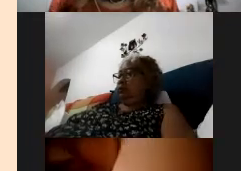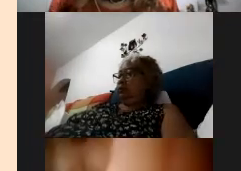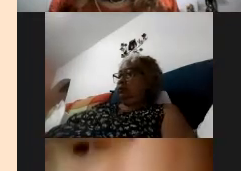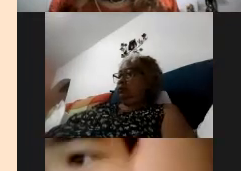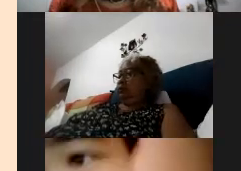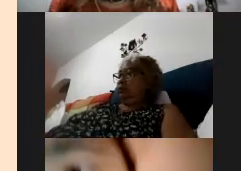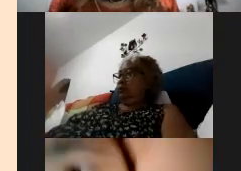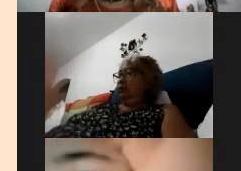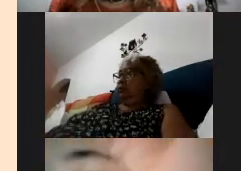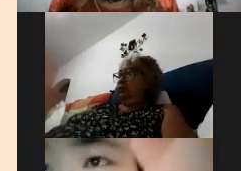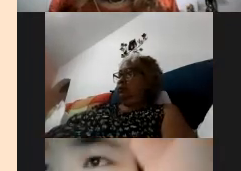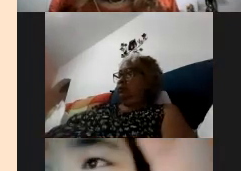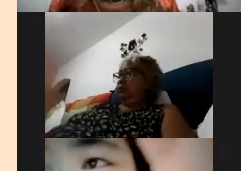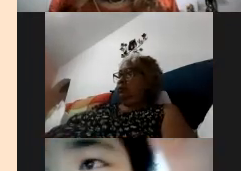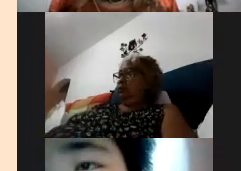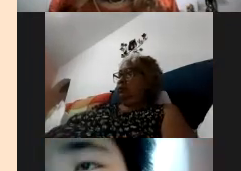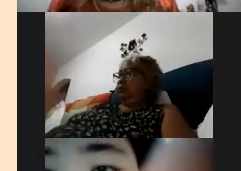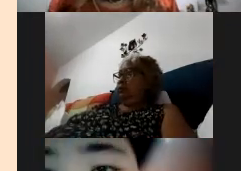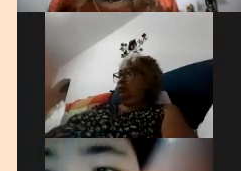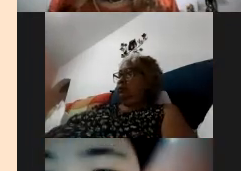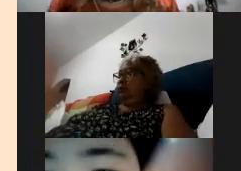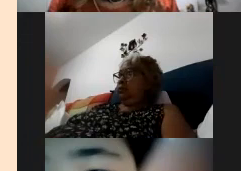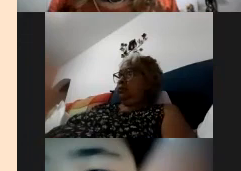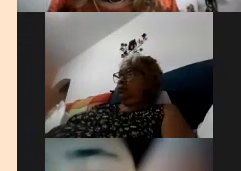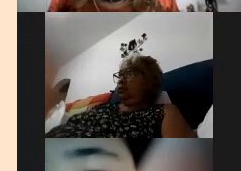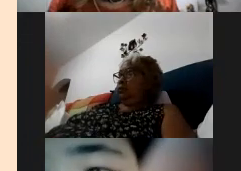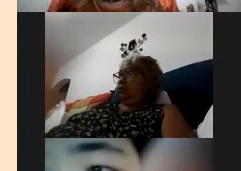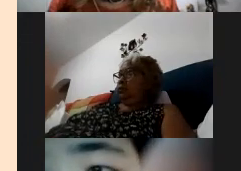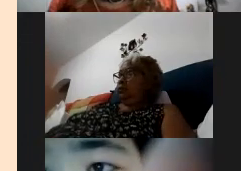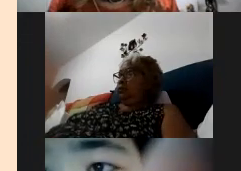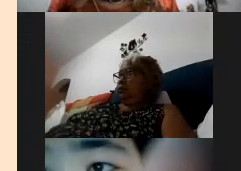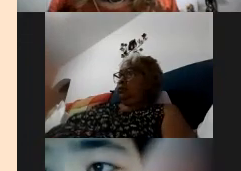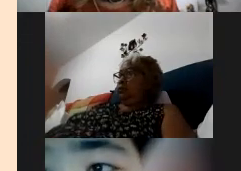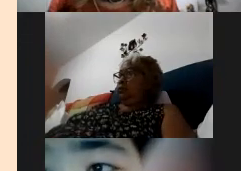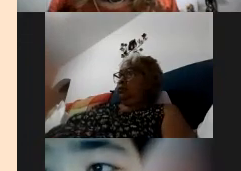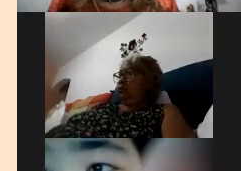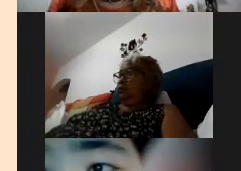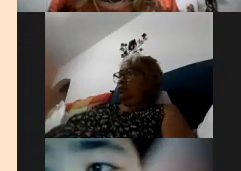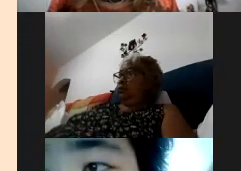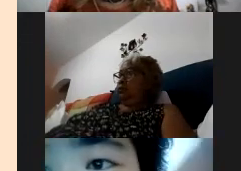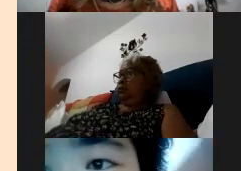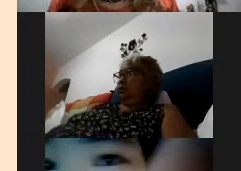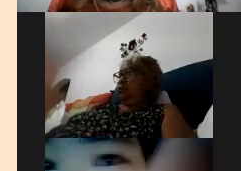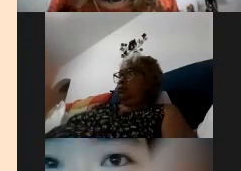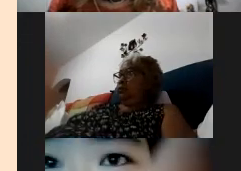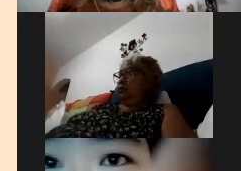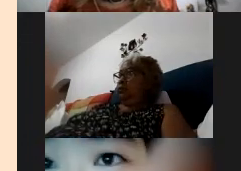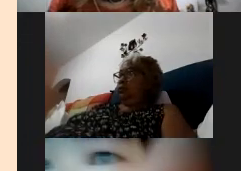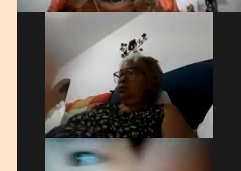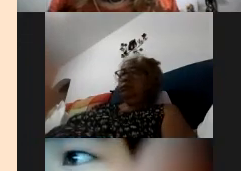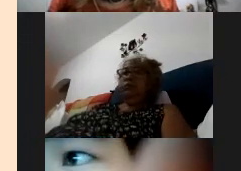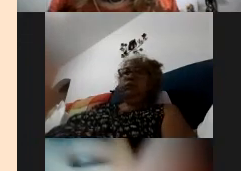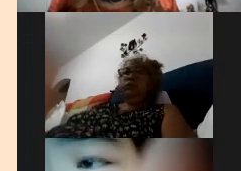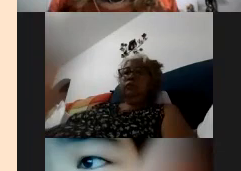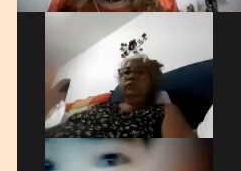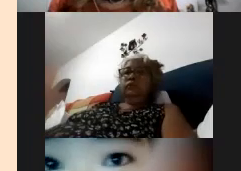deficiência, que é o nosso ponto maior de atenção. Então, trazer esse tema e o porquê dele faz